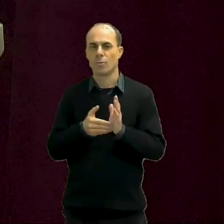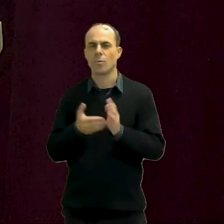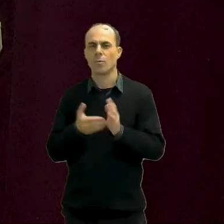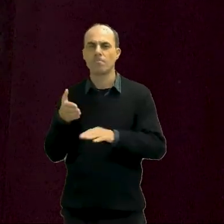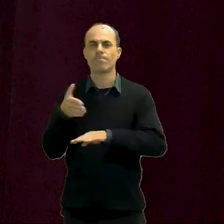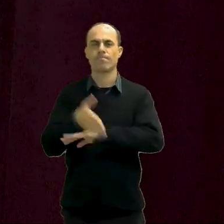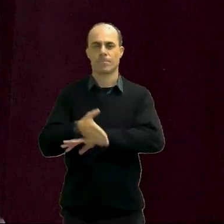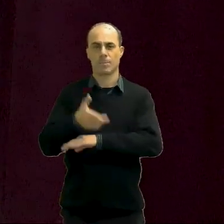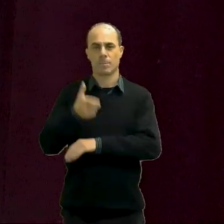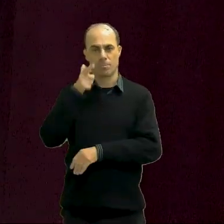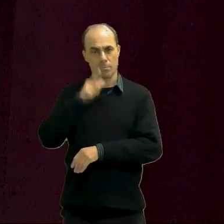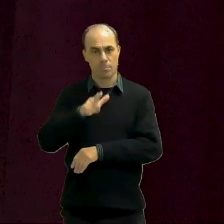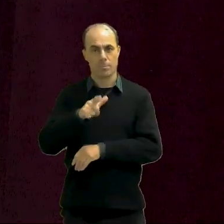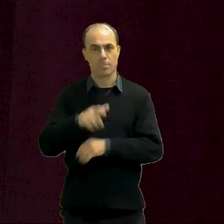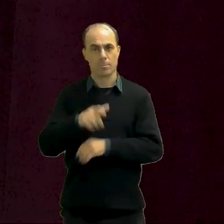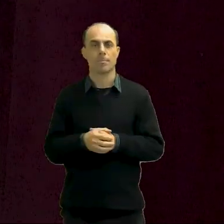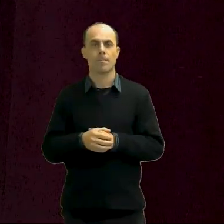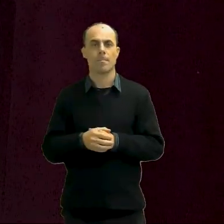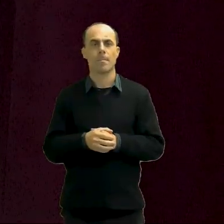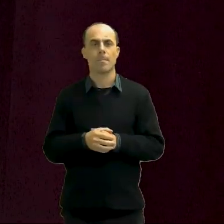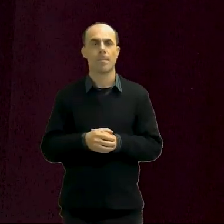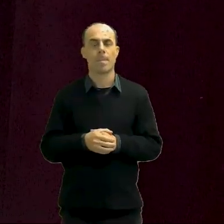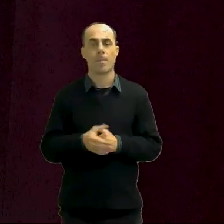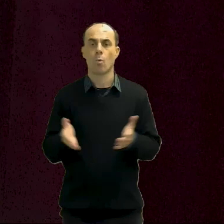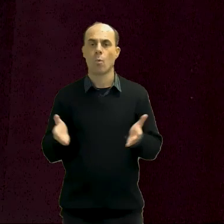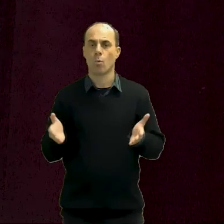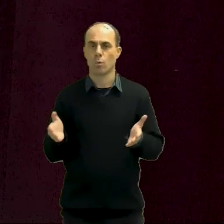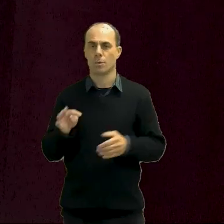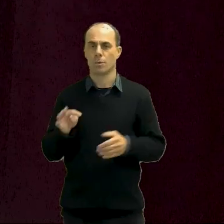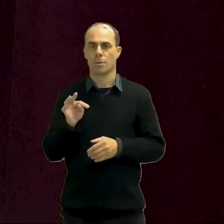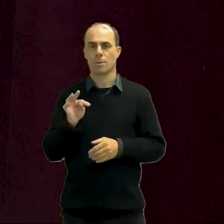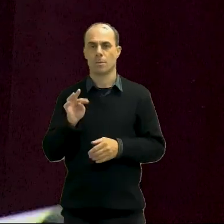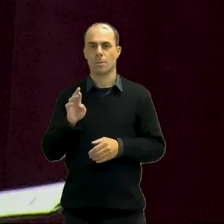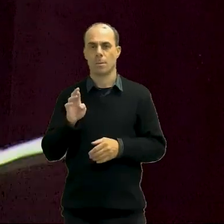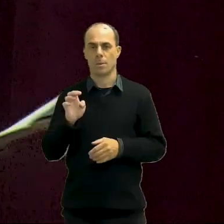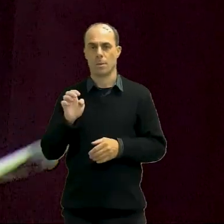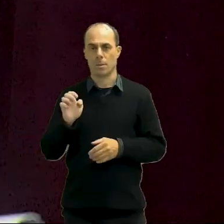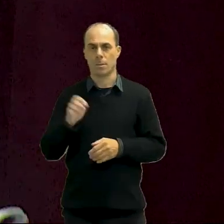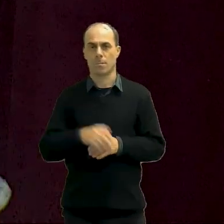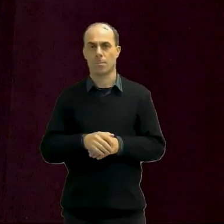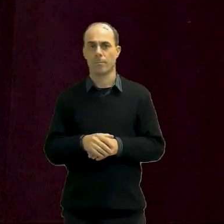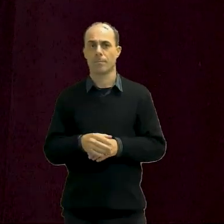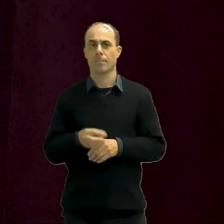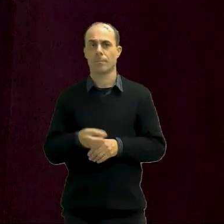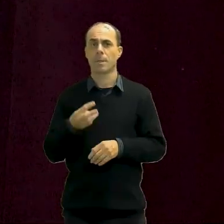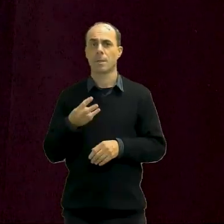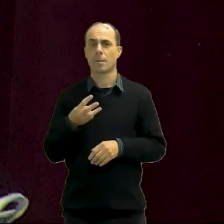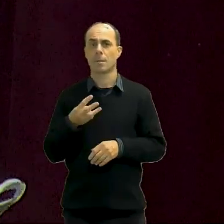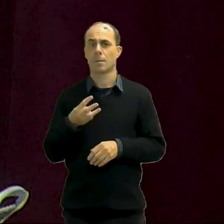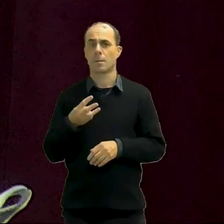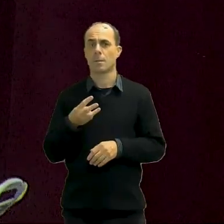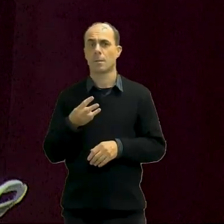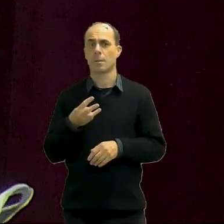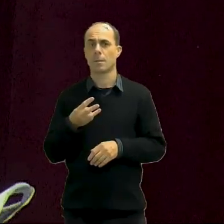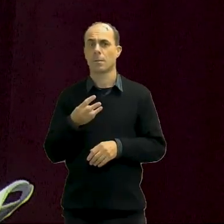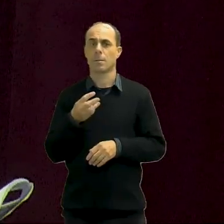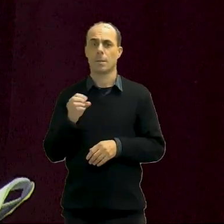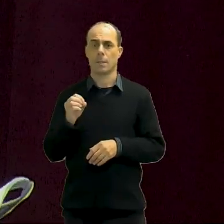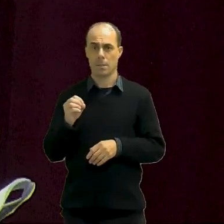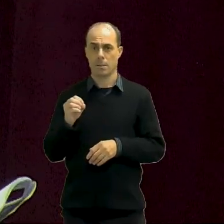e hoje aqui no no TRE dia 30 de julho de 2024 tivemos um julgamento histórico